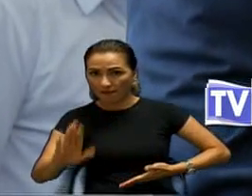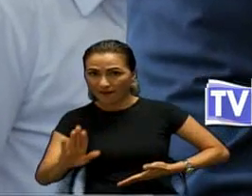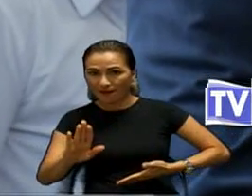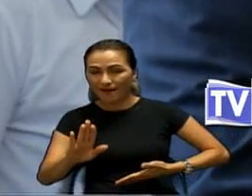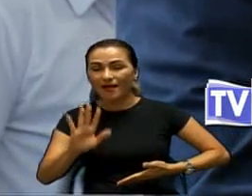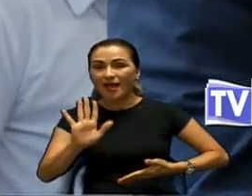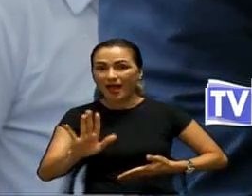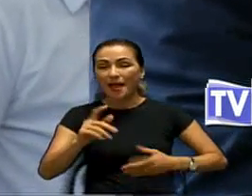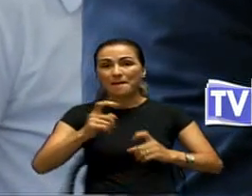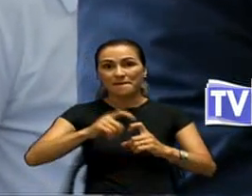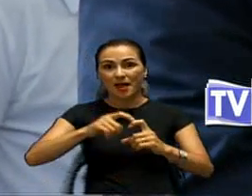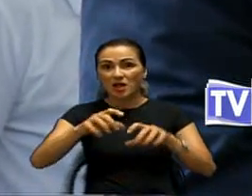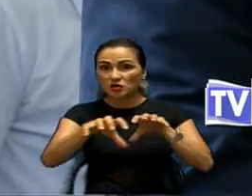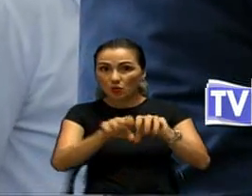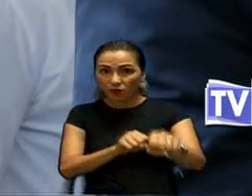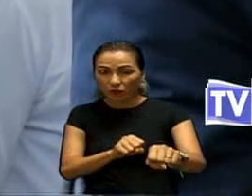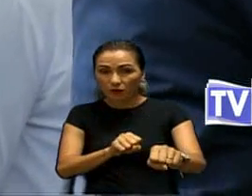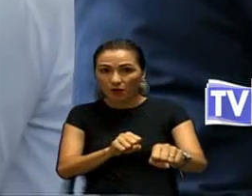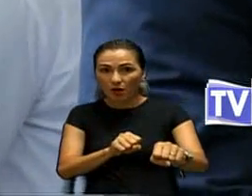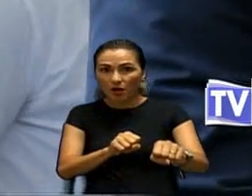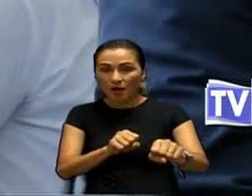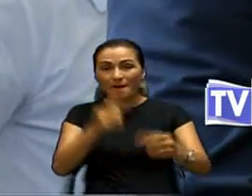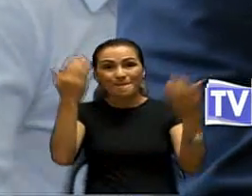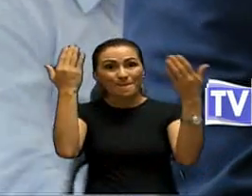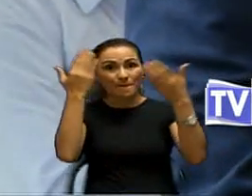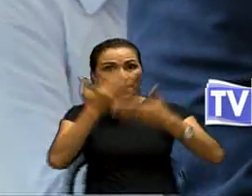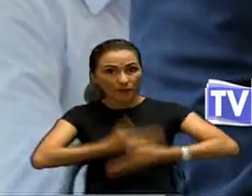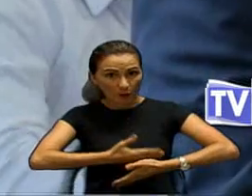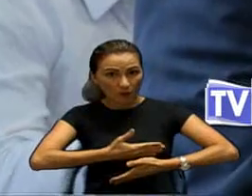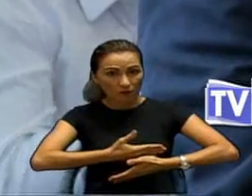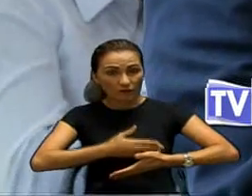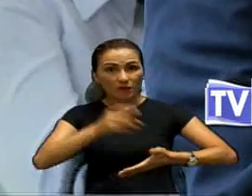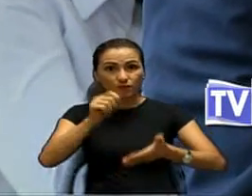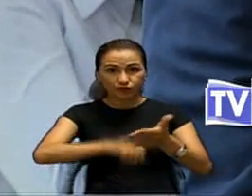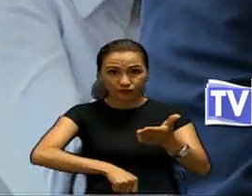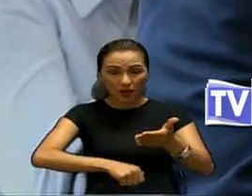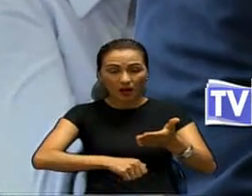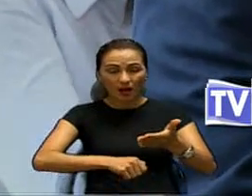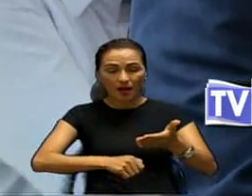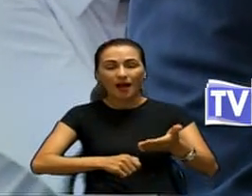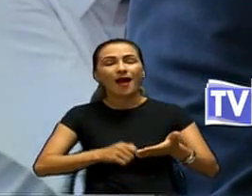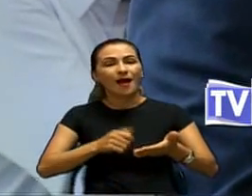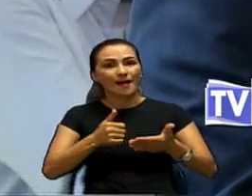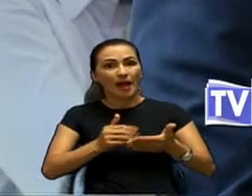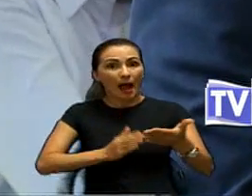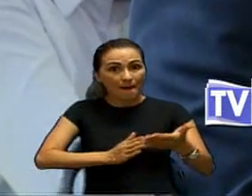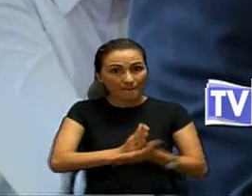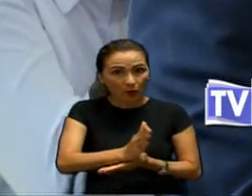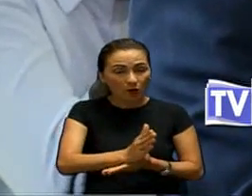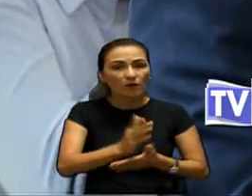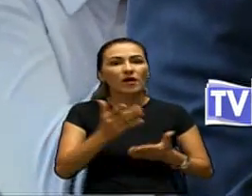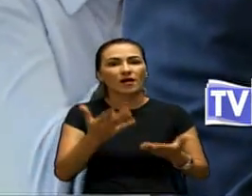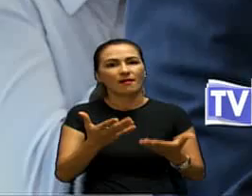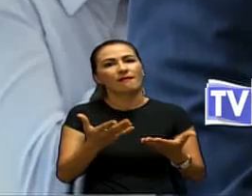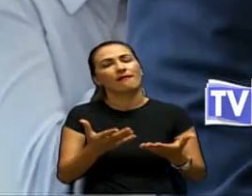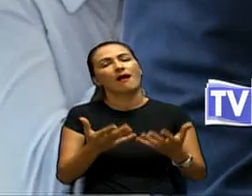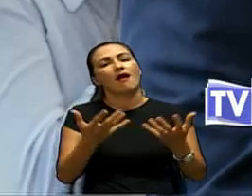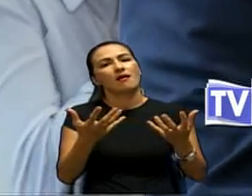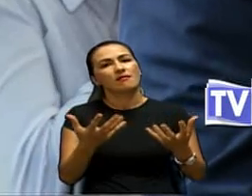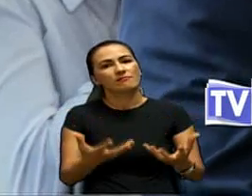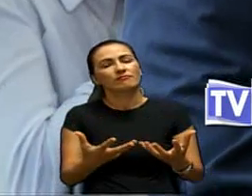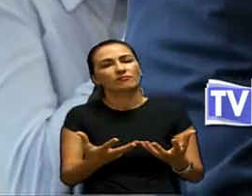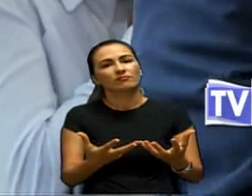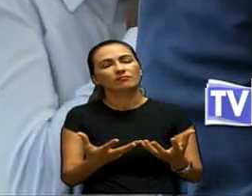que fazer uma prova também para receber o seu CRM. A residência médica termina sendo, por minha própria experiência de ter sido